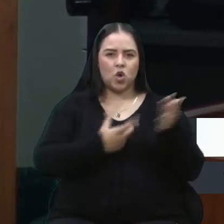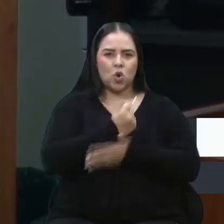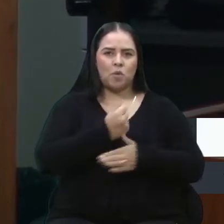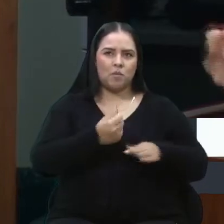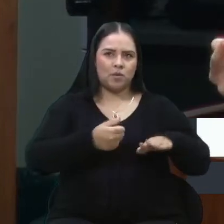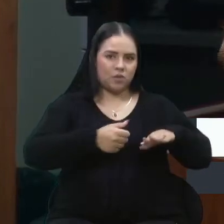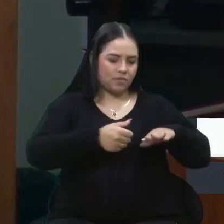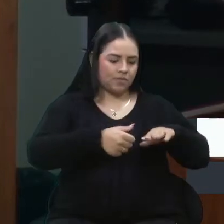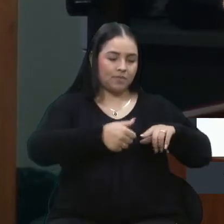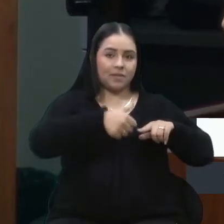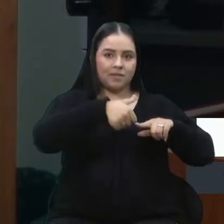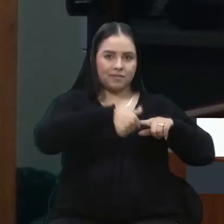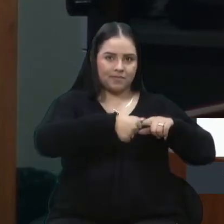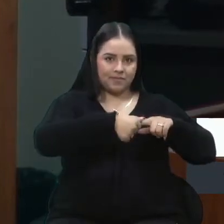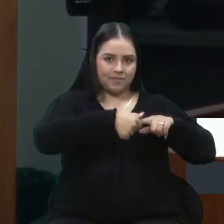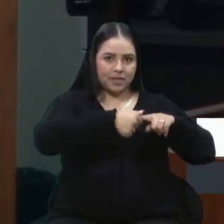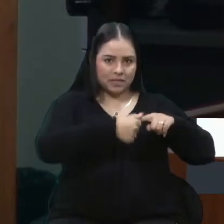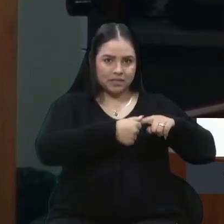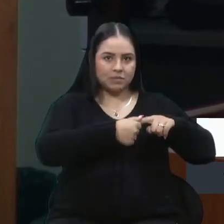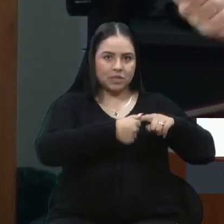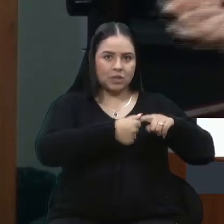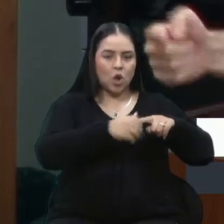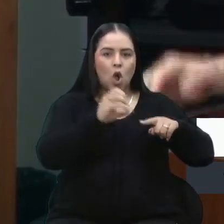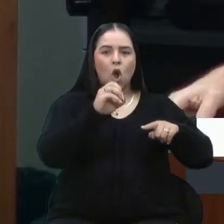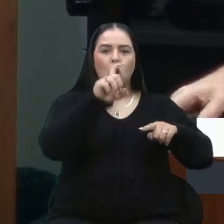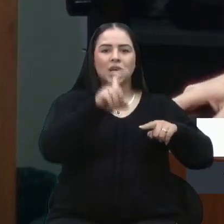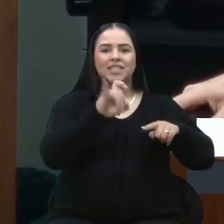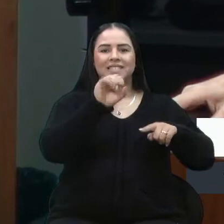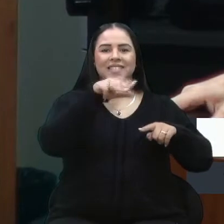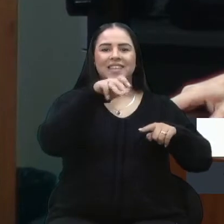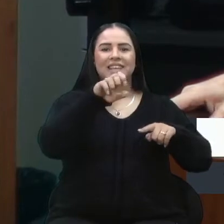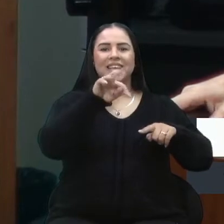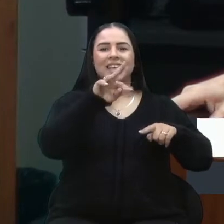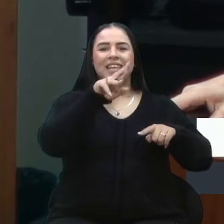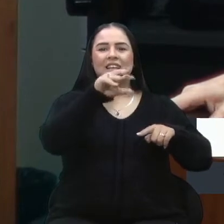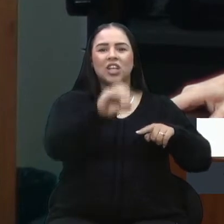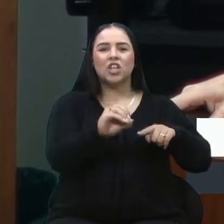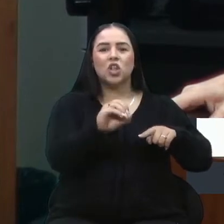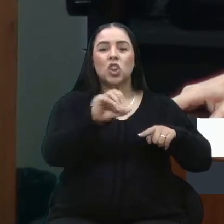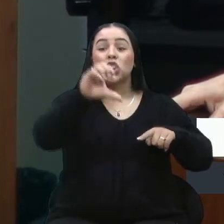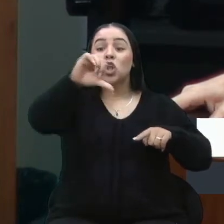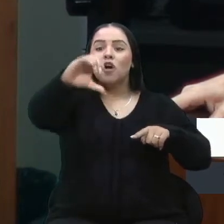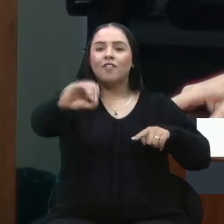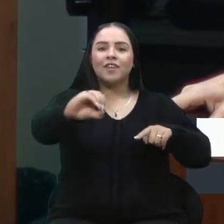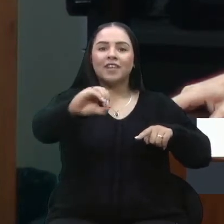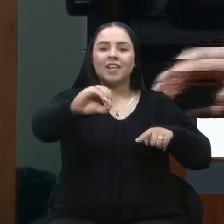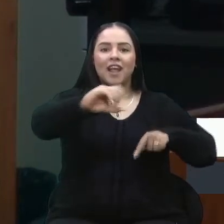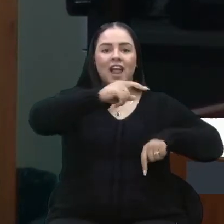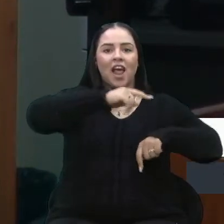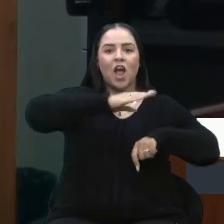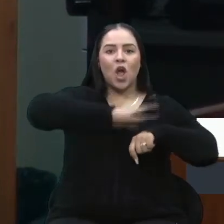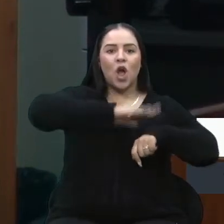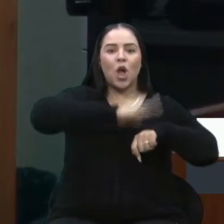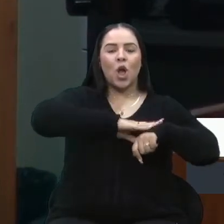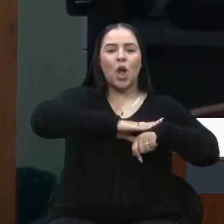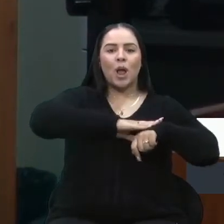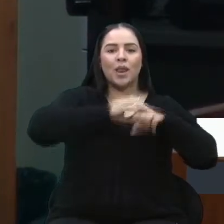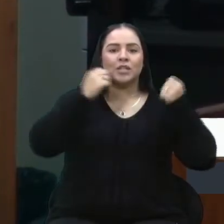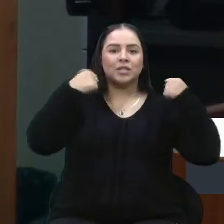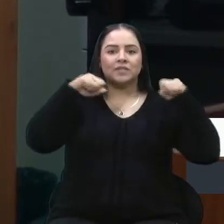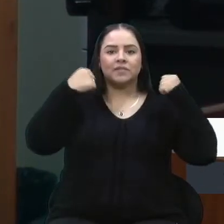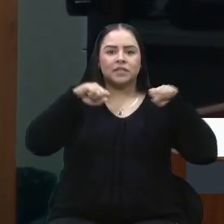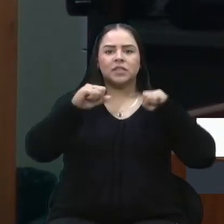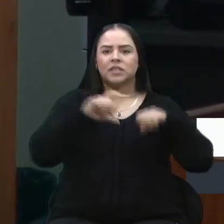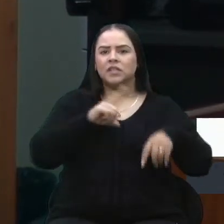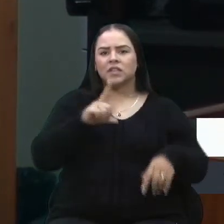filho fazendo cadela foi na escola e mediu Ela disse o meu filho estava com 90 de oxigenação e isso sem contar os diversos